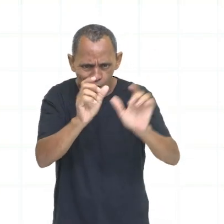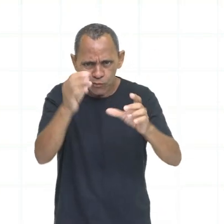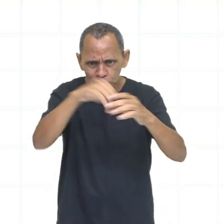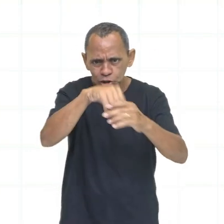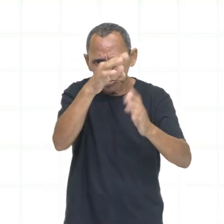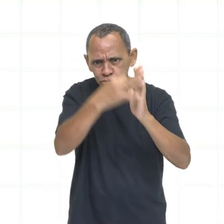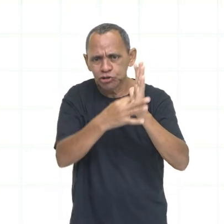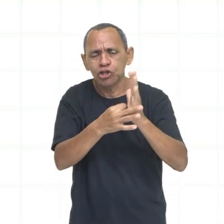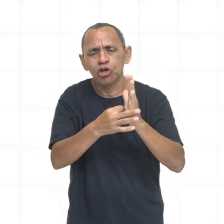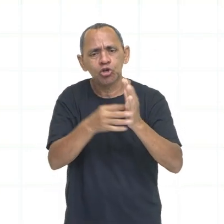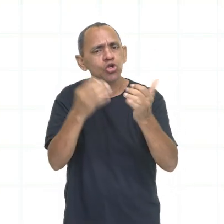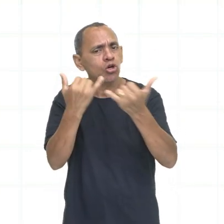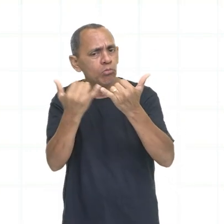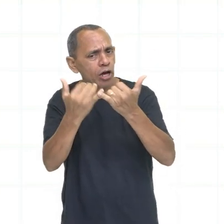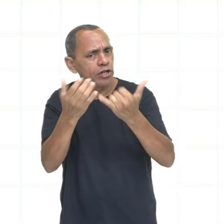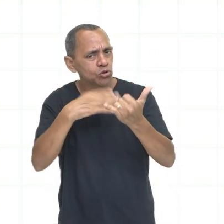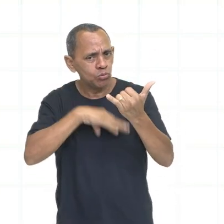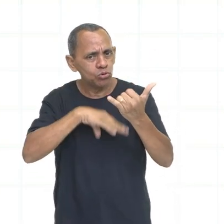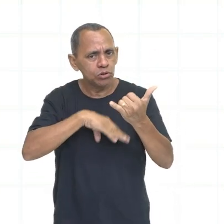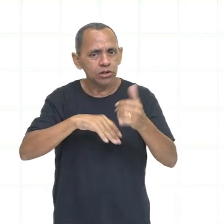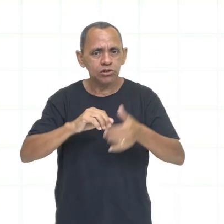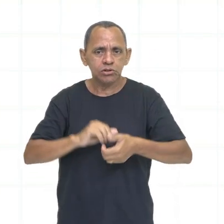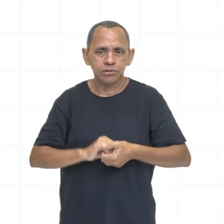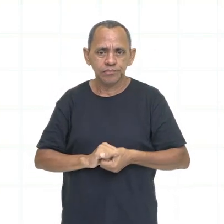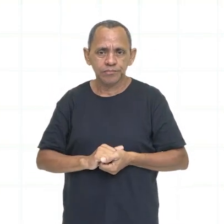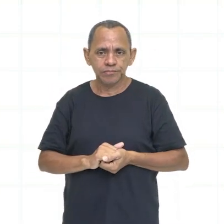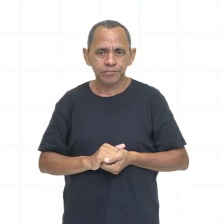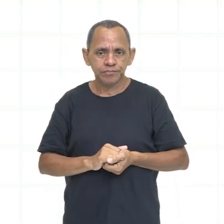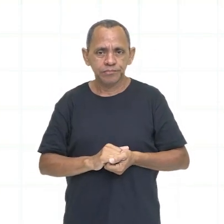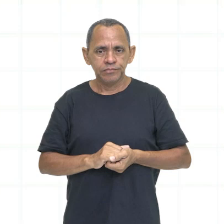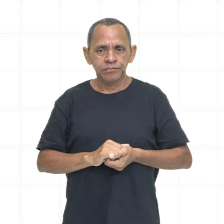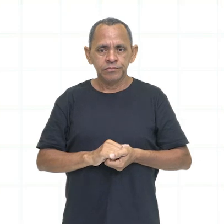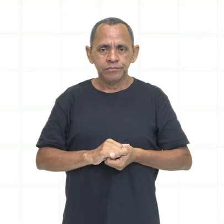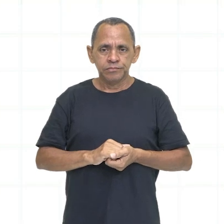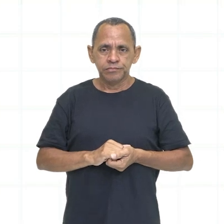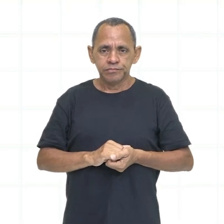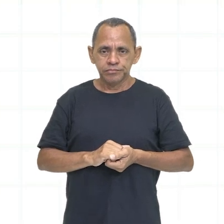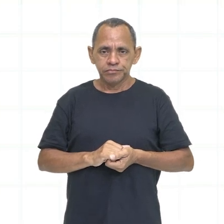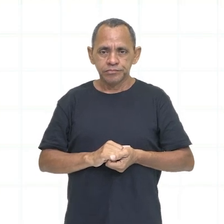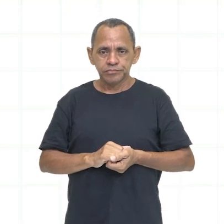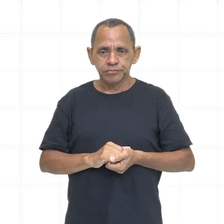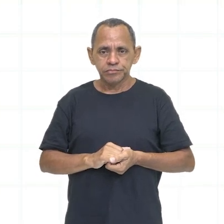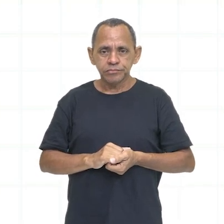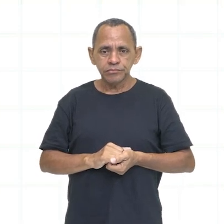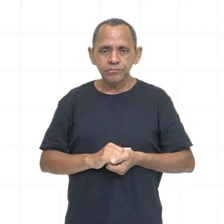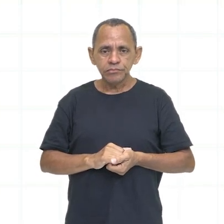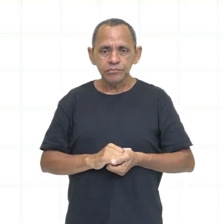cognatas, né, que podem facilitar o aprendizado. Olha só, cultural, social,